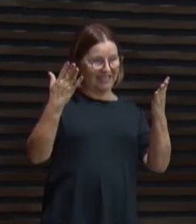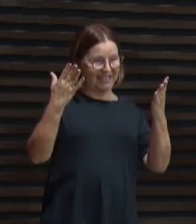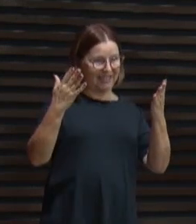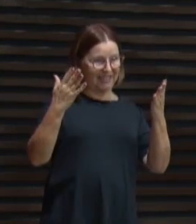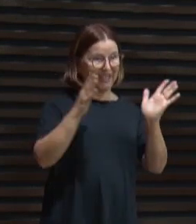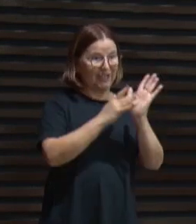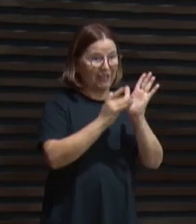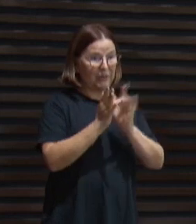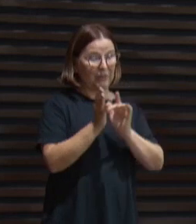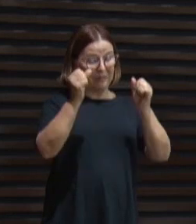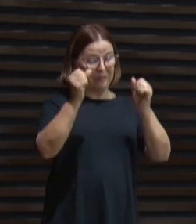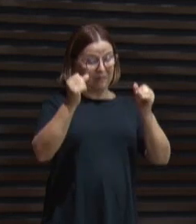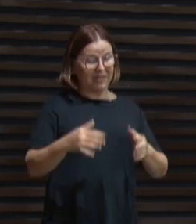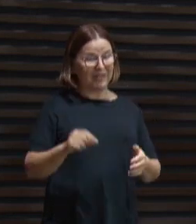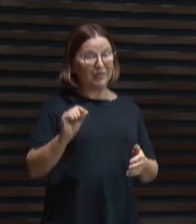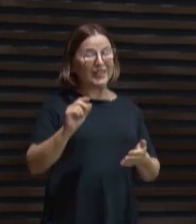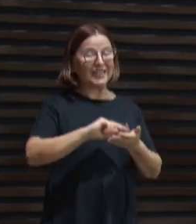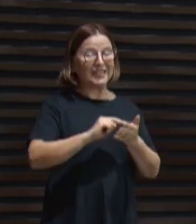Se eu convido